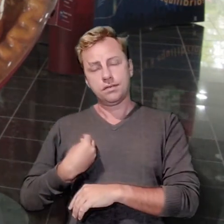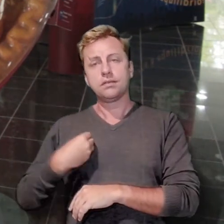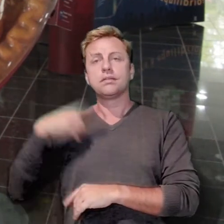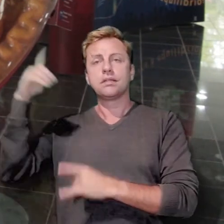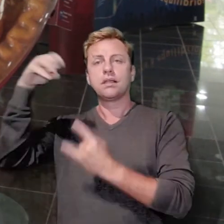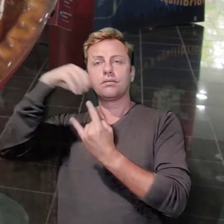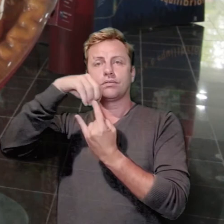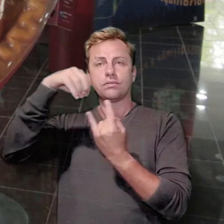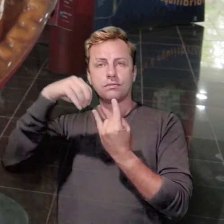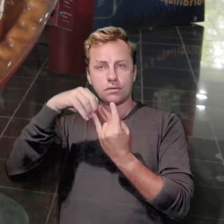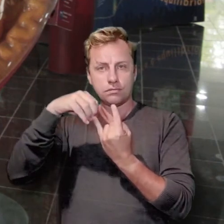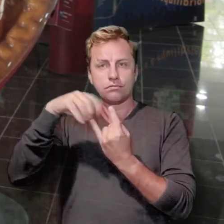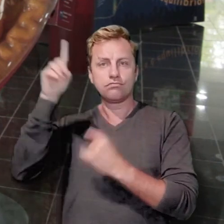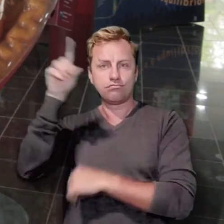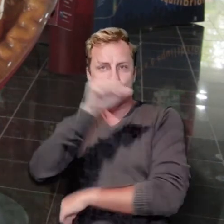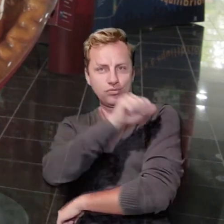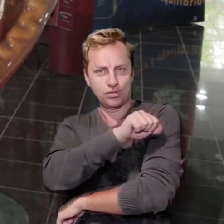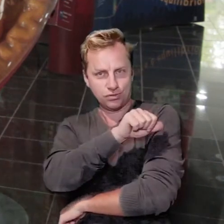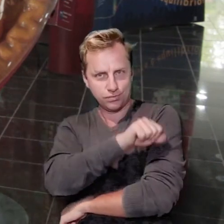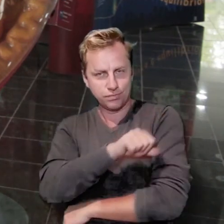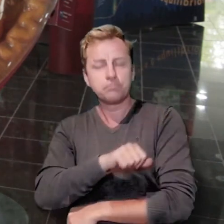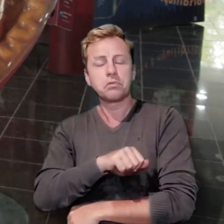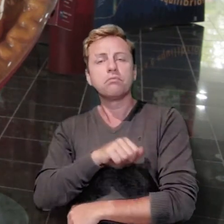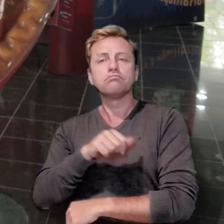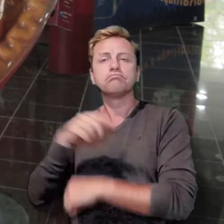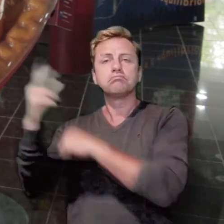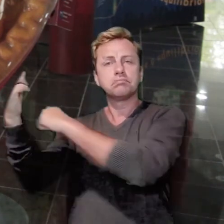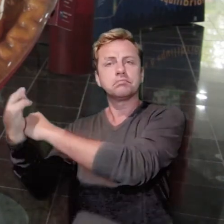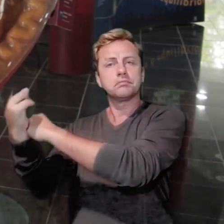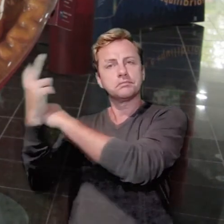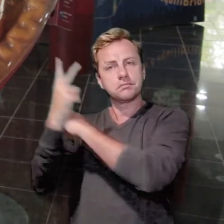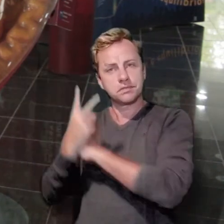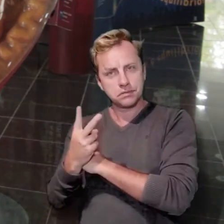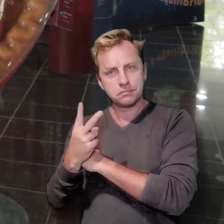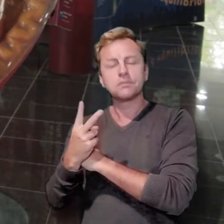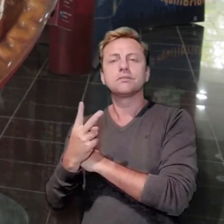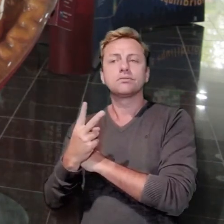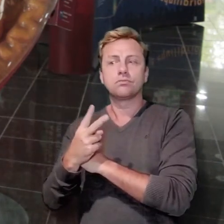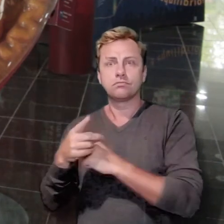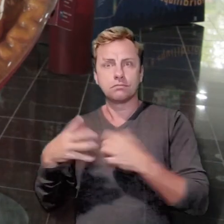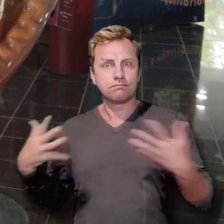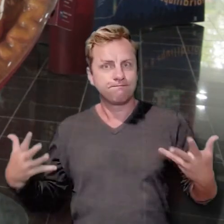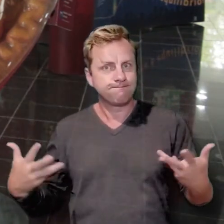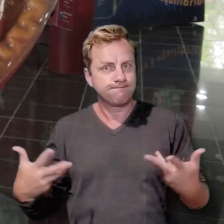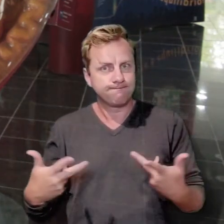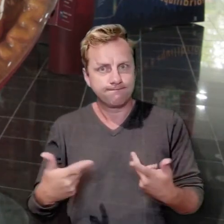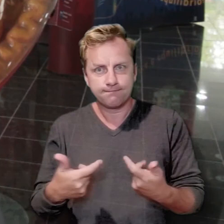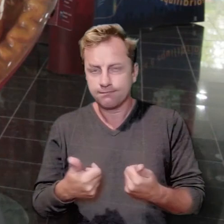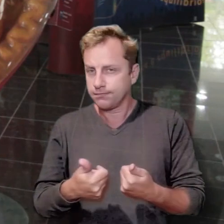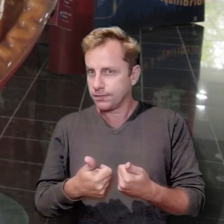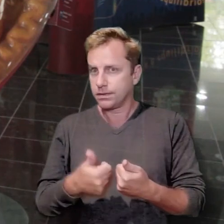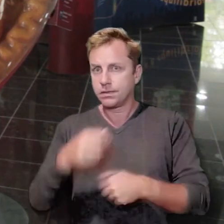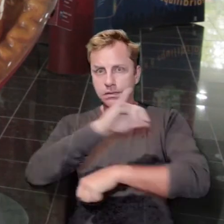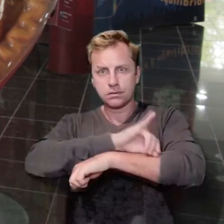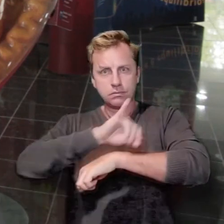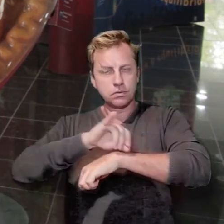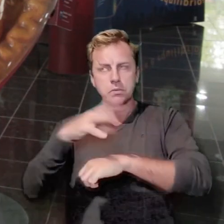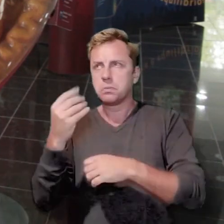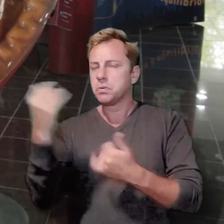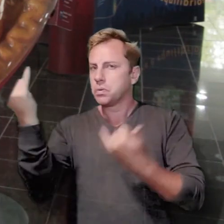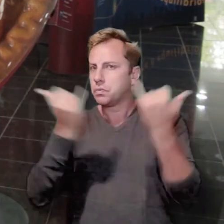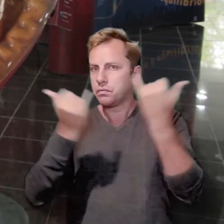da Fundação Oswaldo Cruz, lá do Rio de Janeiro, que gentilmente nos cedeu essa rica exposição, com